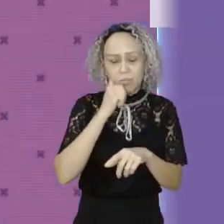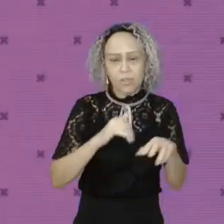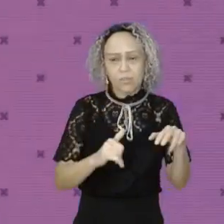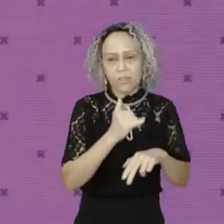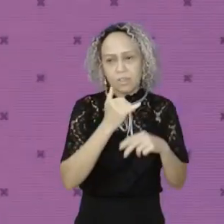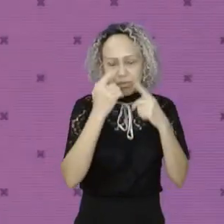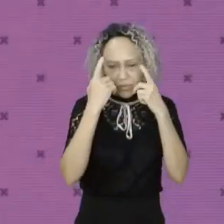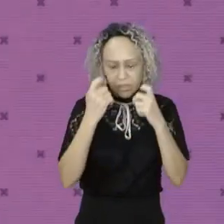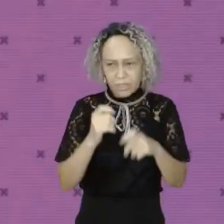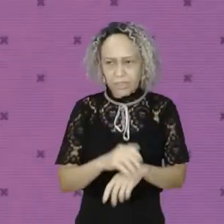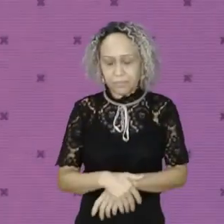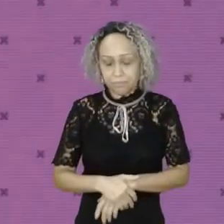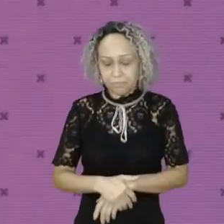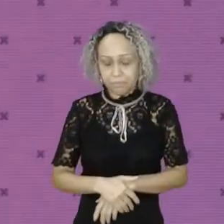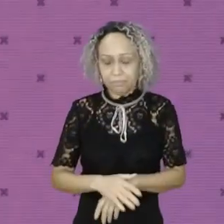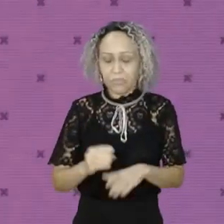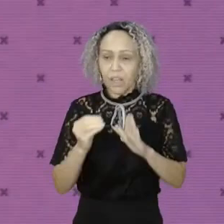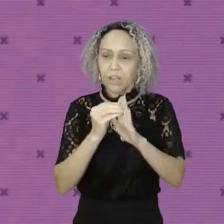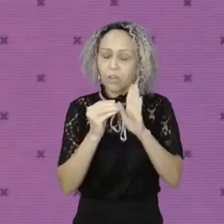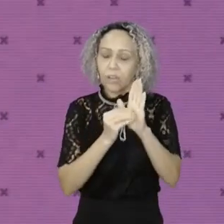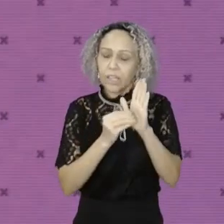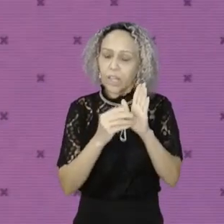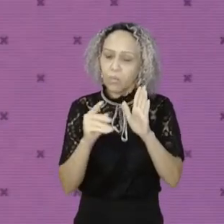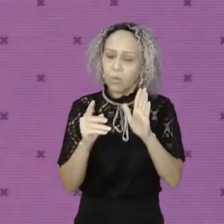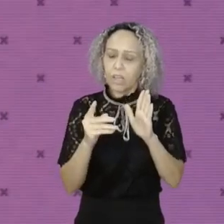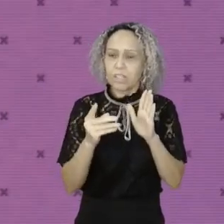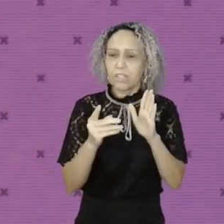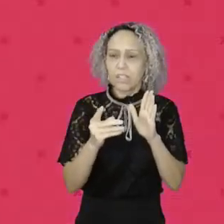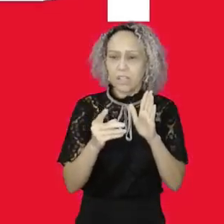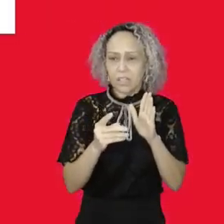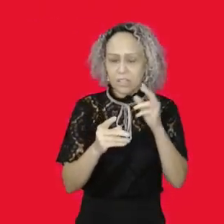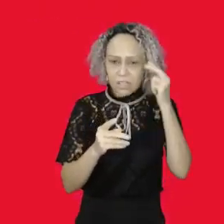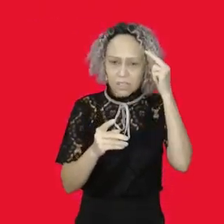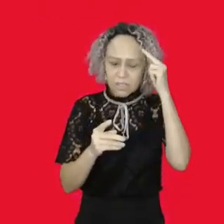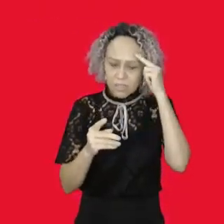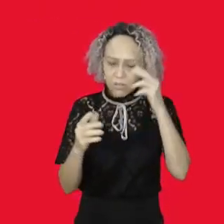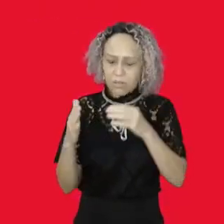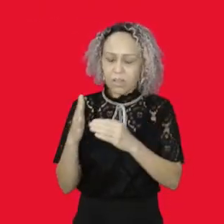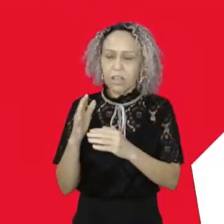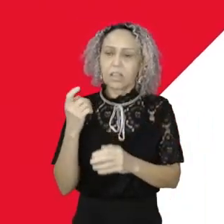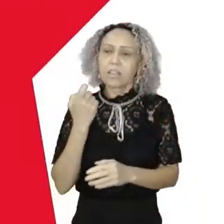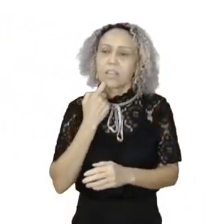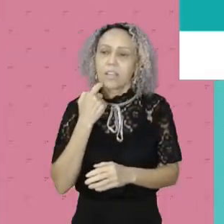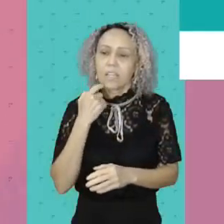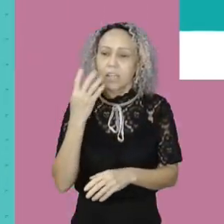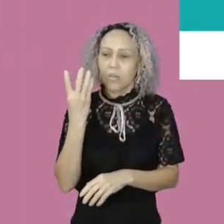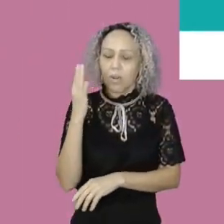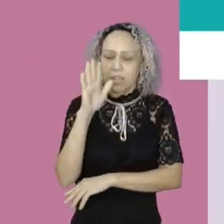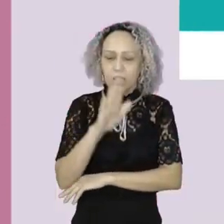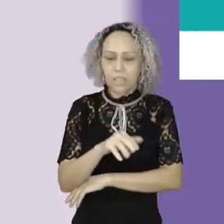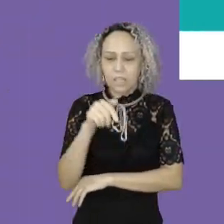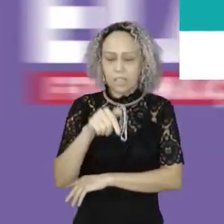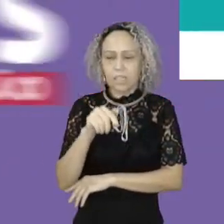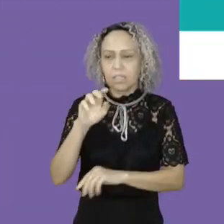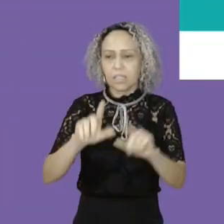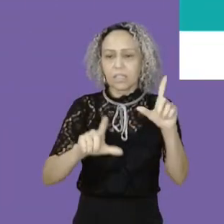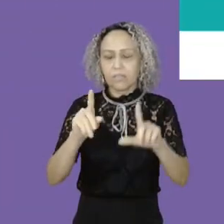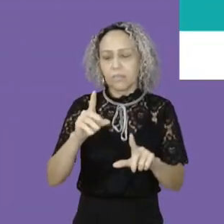Anote na sua agenda, de segunda a sexta-feira, sempre às 4 horas da tarde, aqui na TVPT.